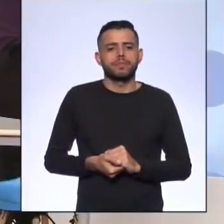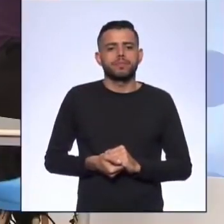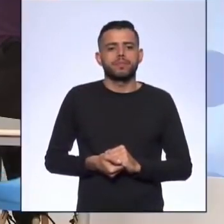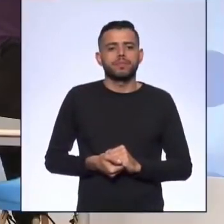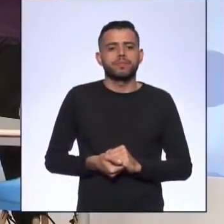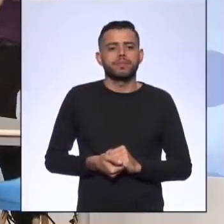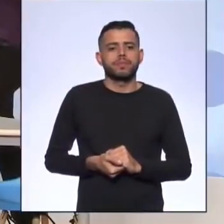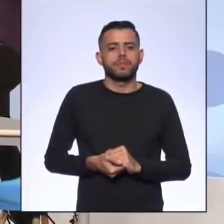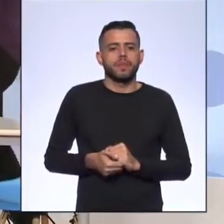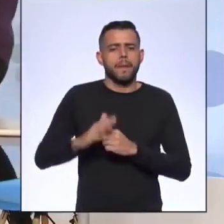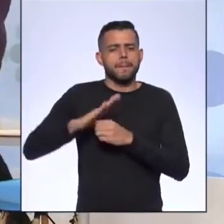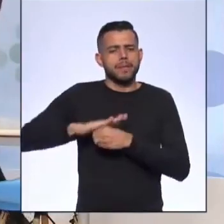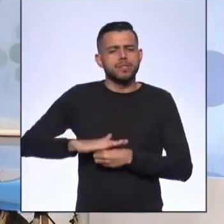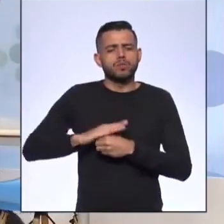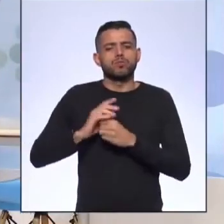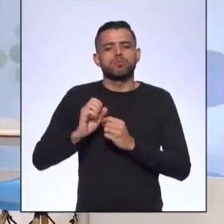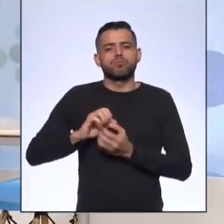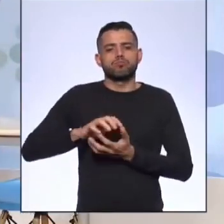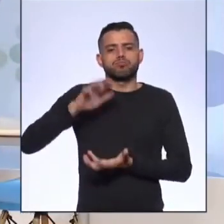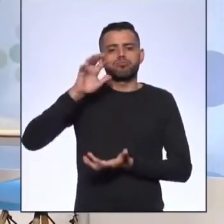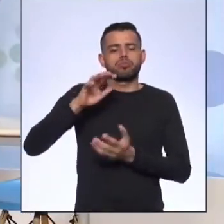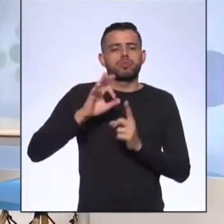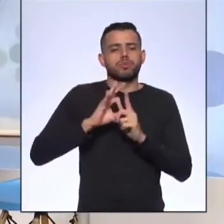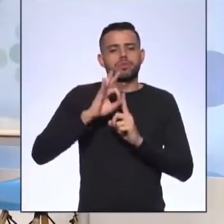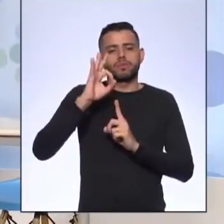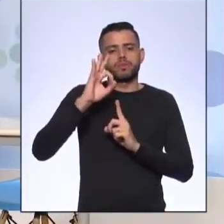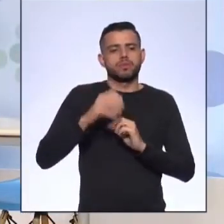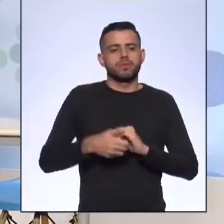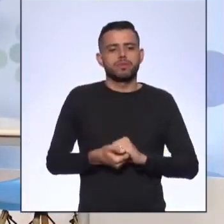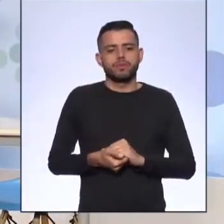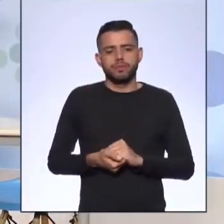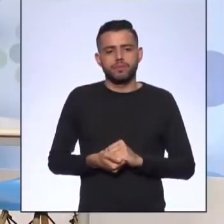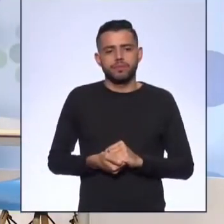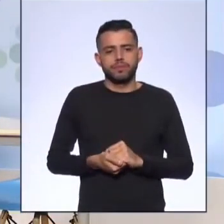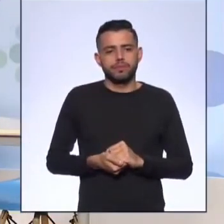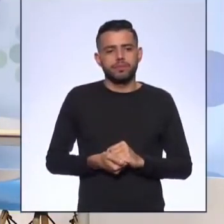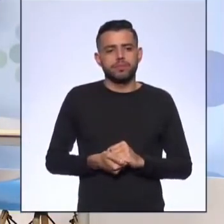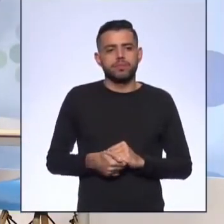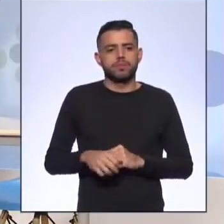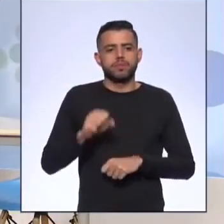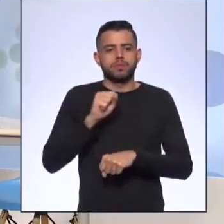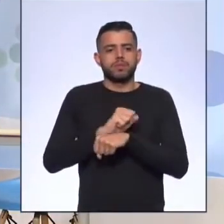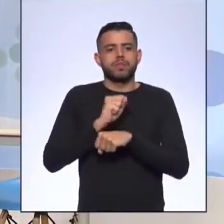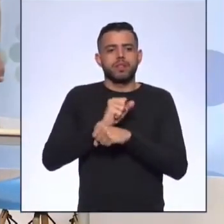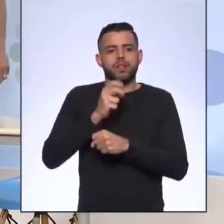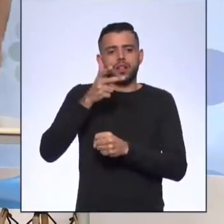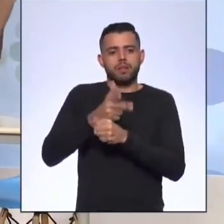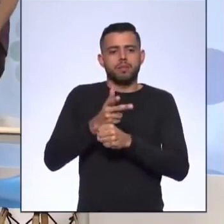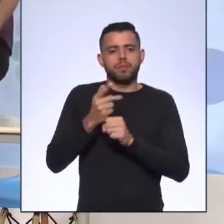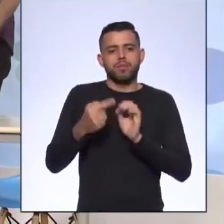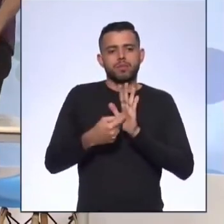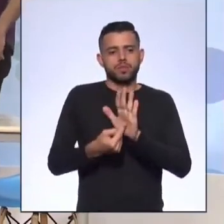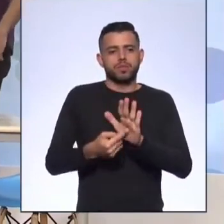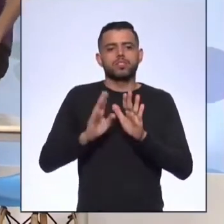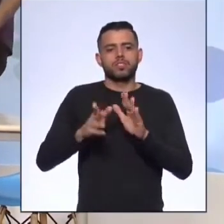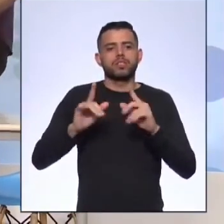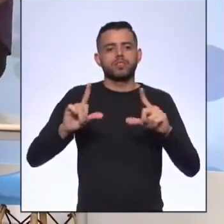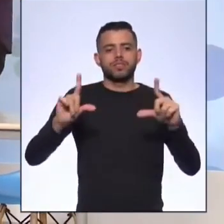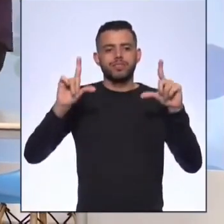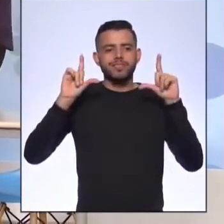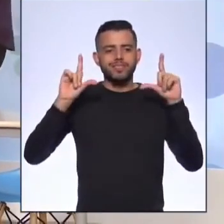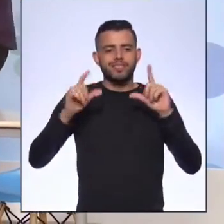volume, temperatura, e também tem aquele número de mols, né? Isso, eu estou esperando a câmera mostrar ali, né? Mas eu já estou aparecendo aqui assim,